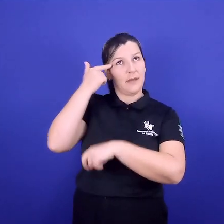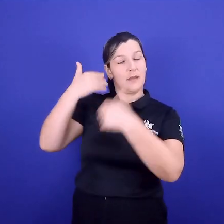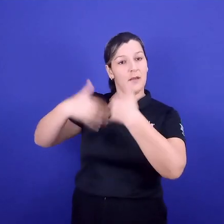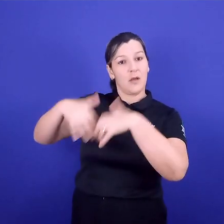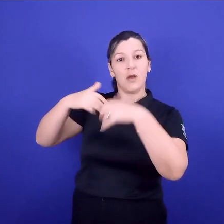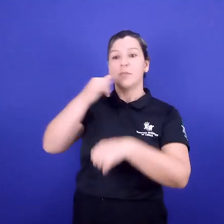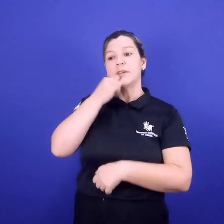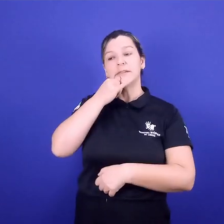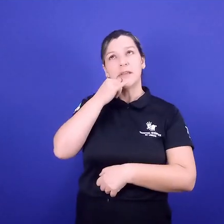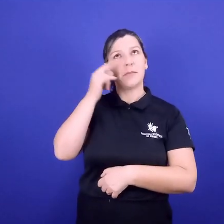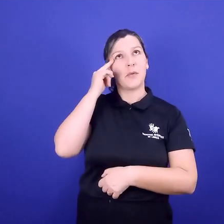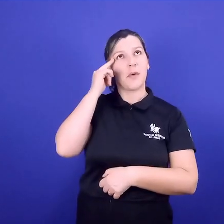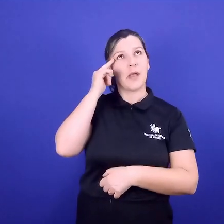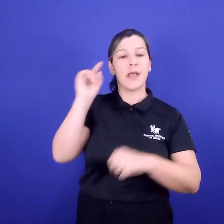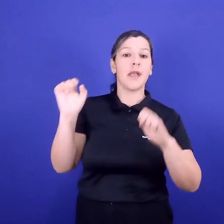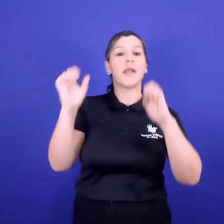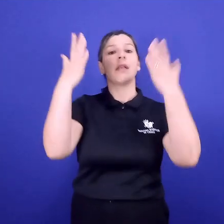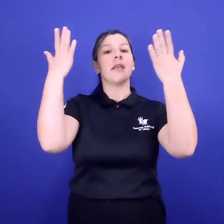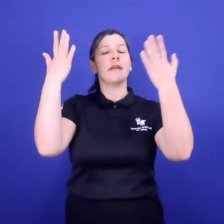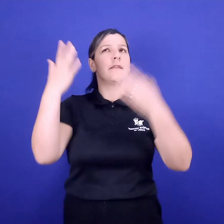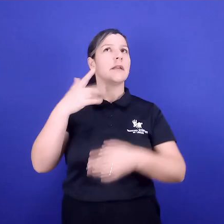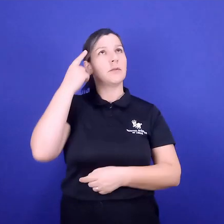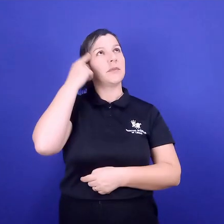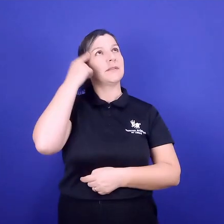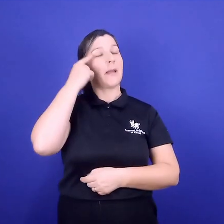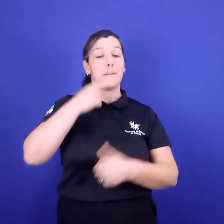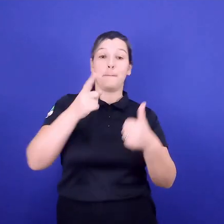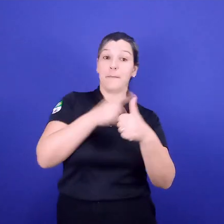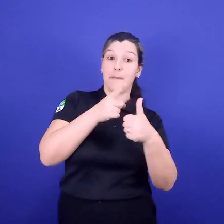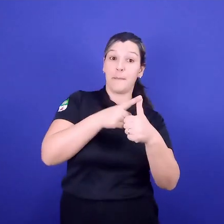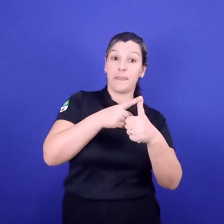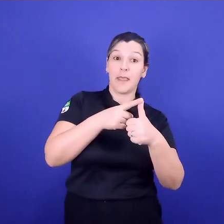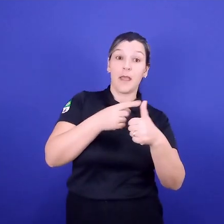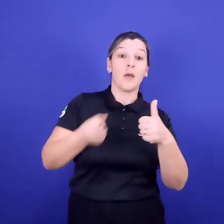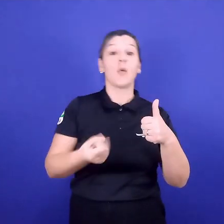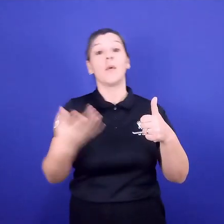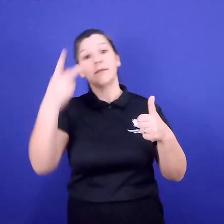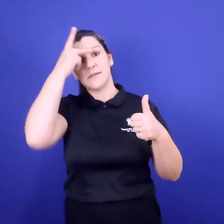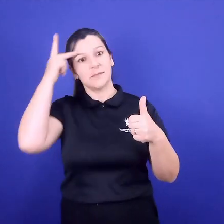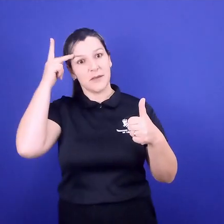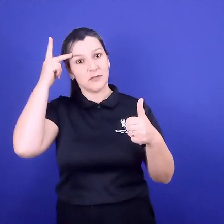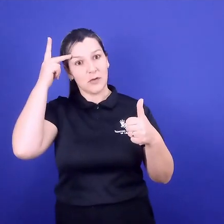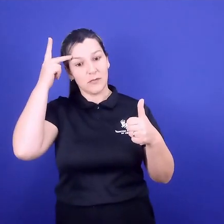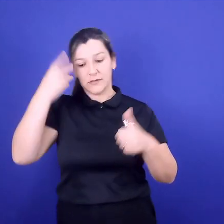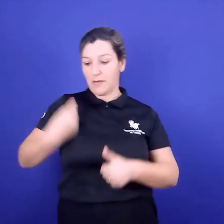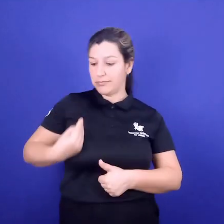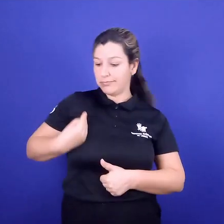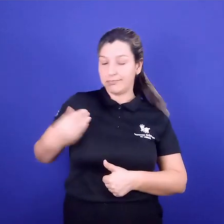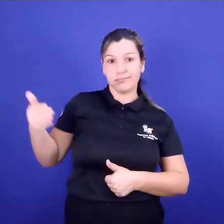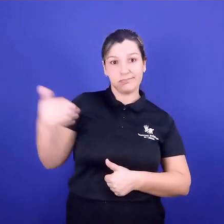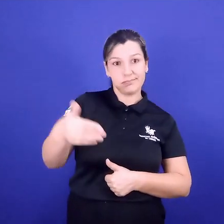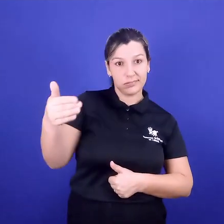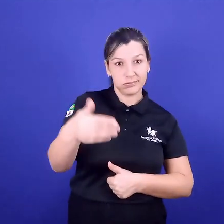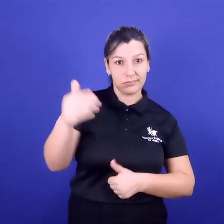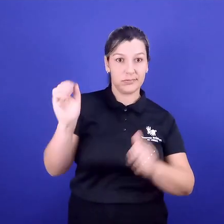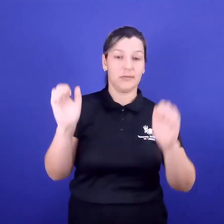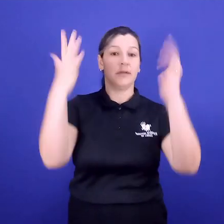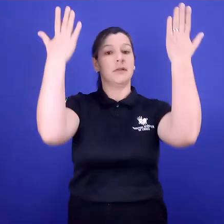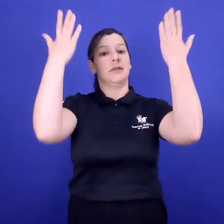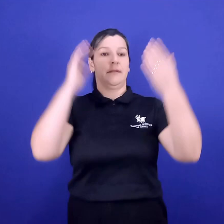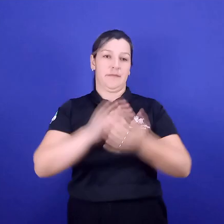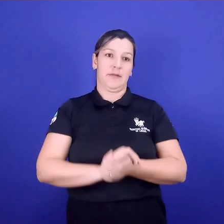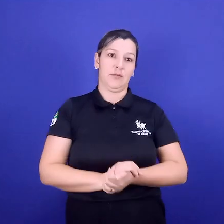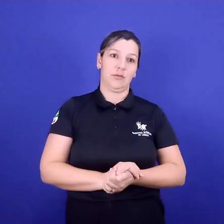na quantidade que você vai servir em um evento, você vai perguntar quantos convidados são. Lembrando que você